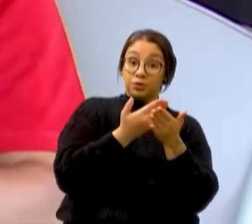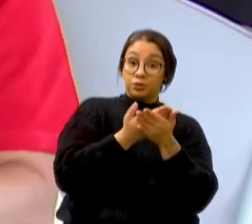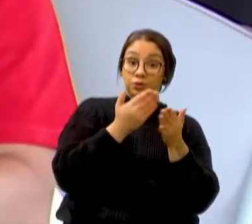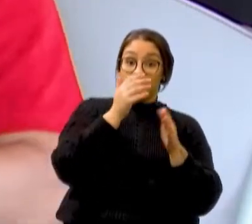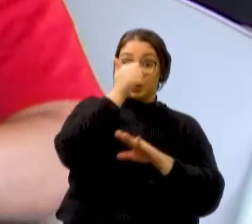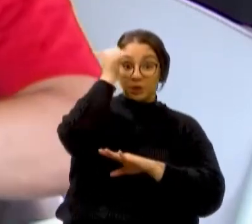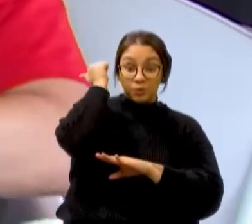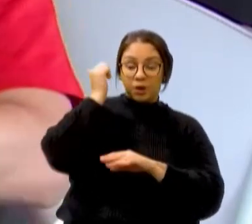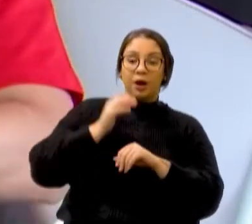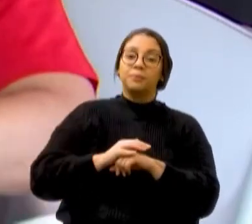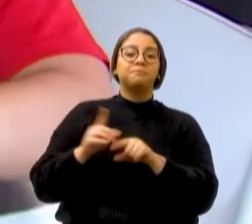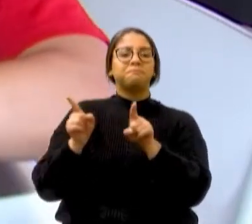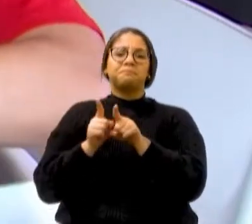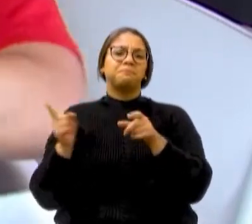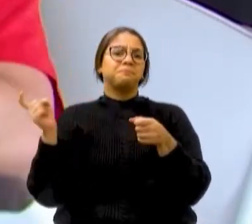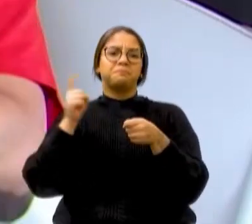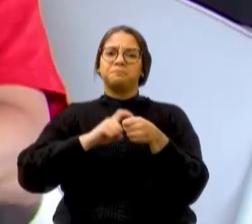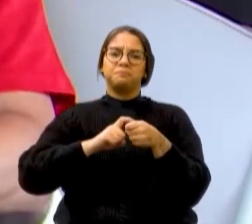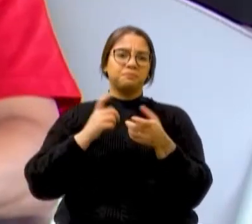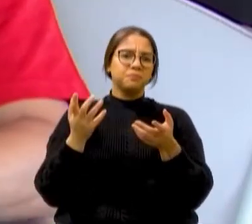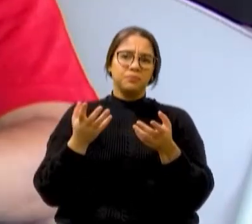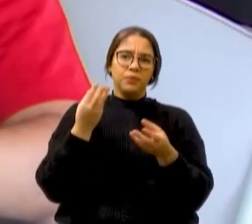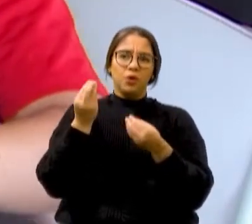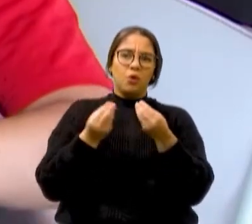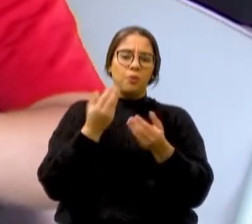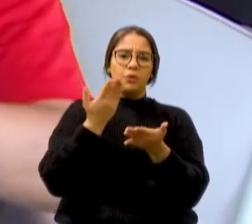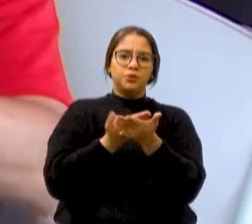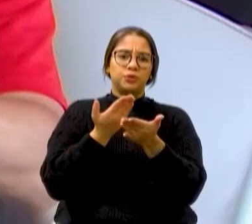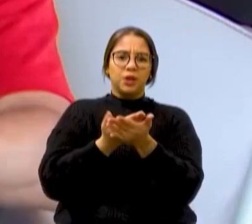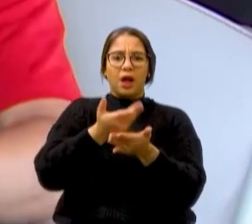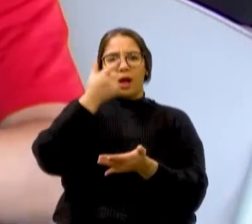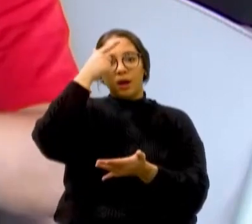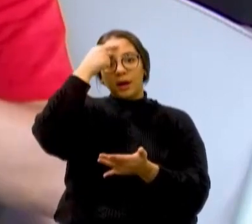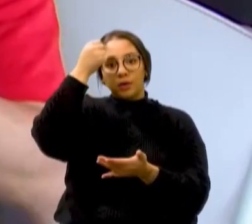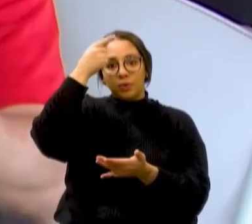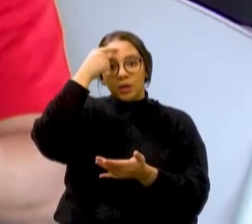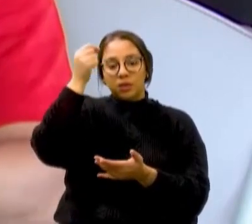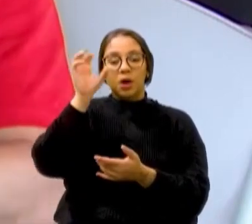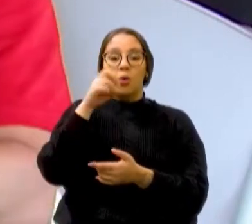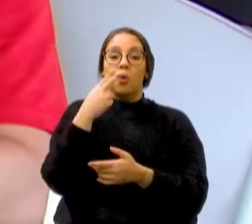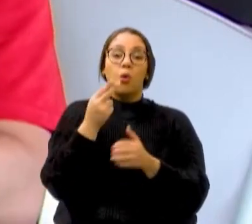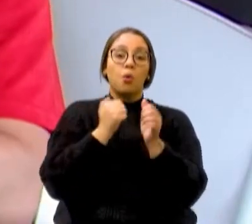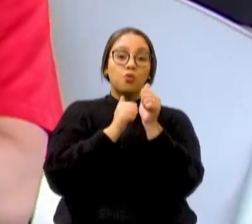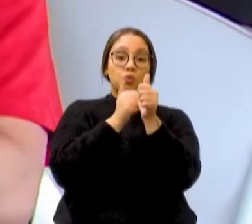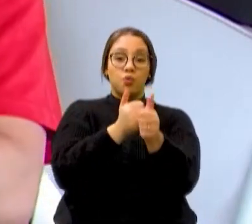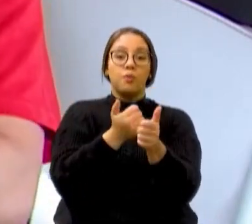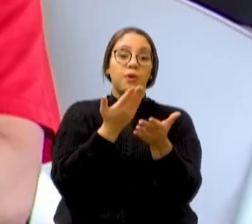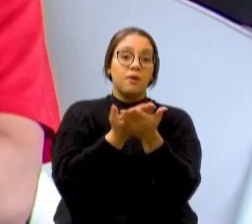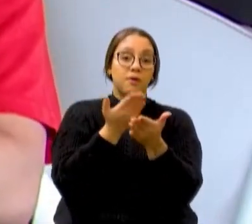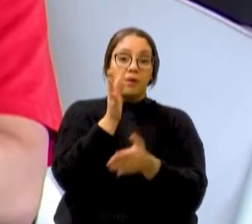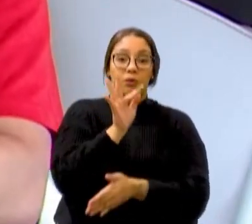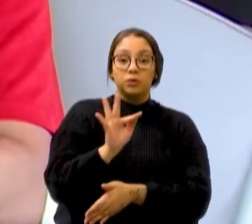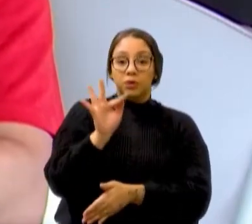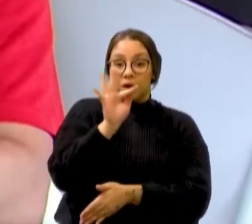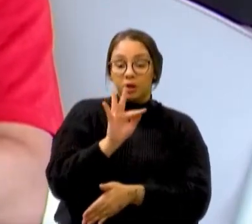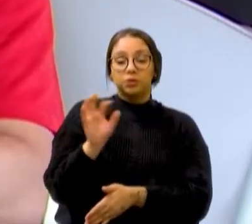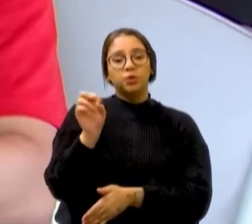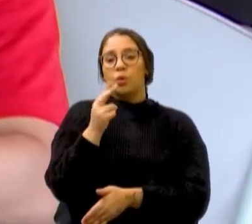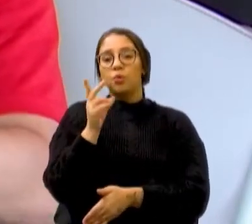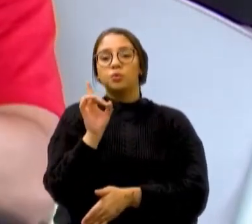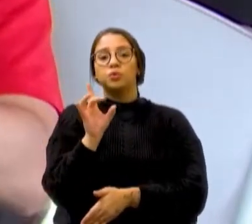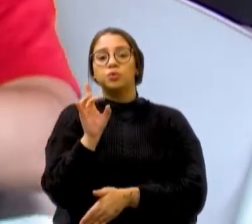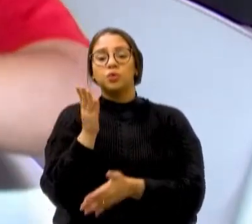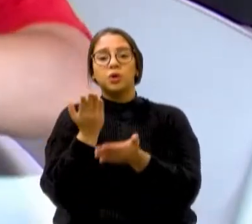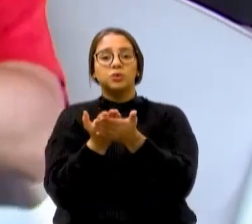para um vestibular. E voltar a fazer uma graduação e estudar para conseguir acompanhar uma